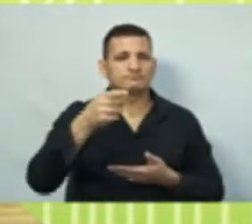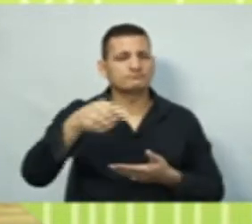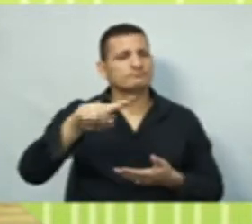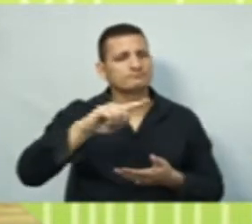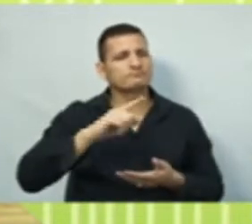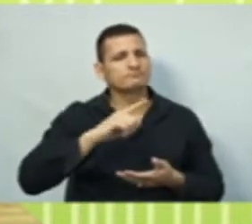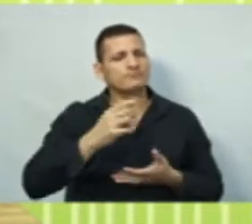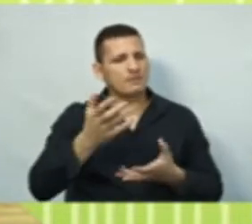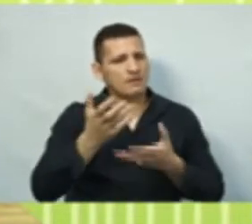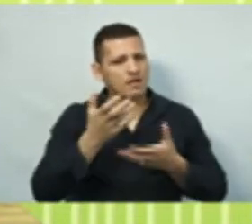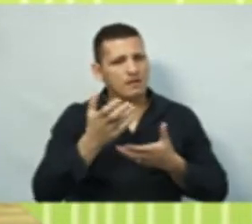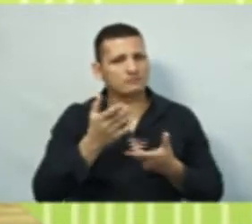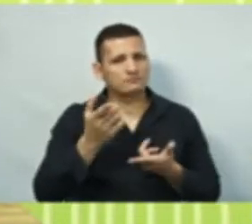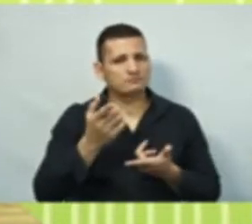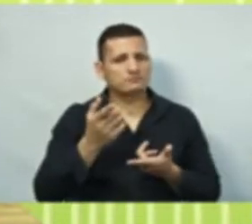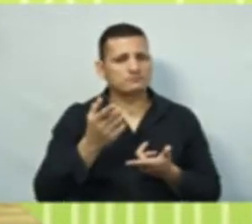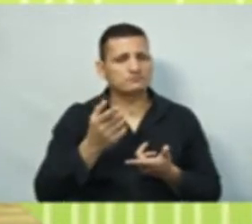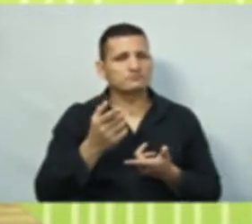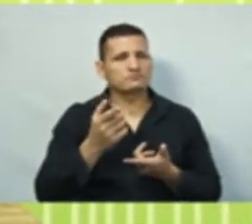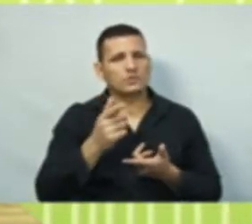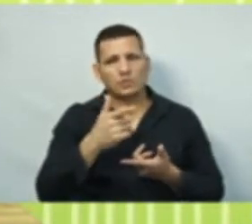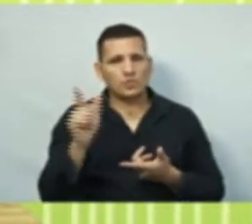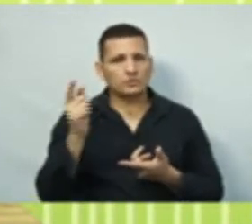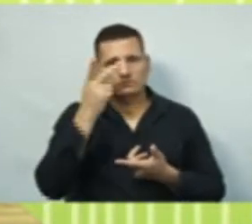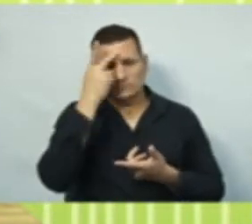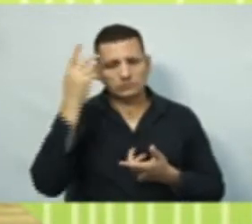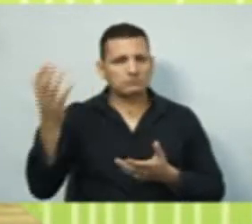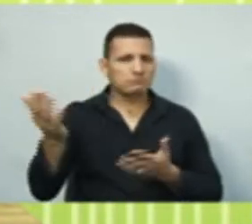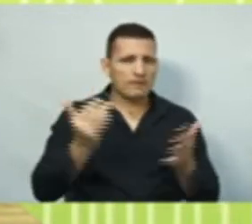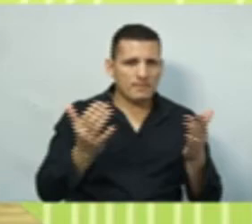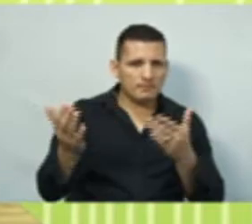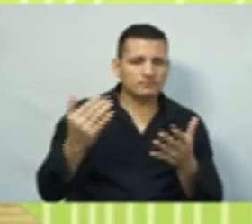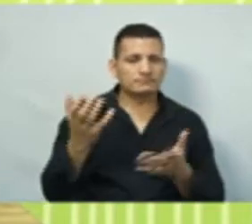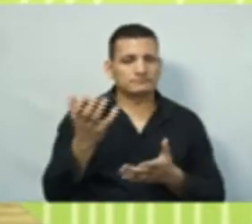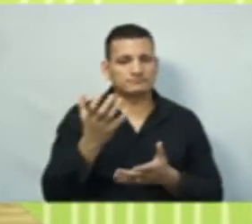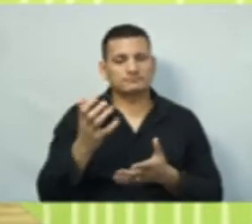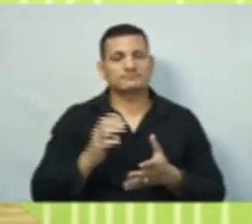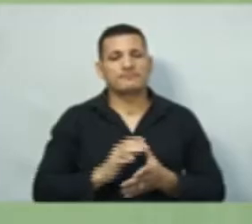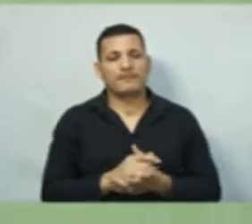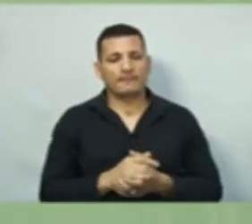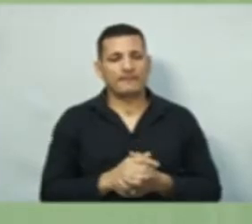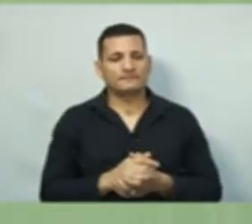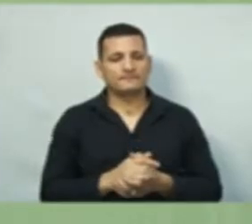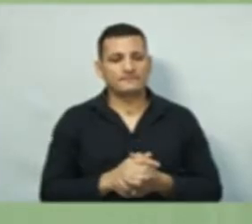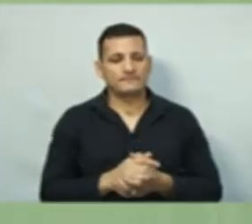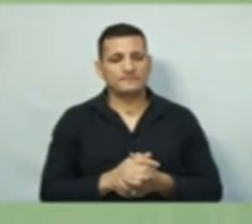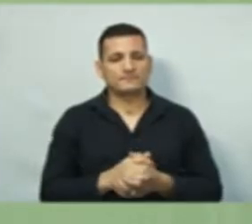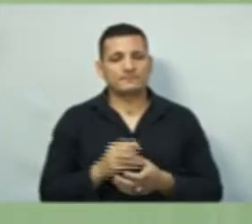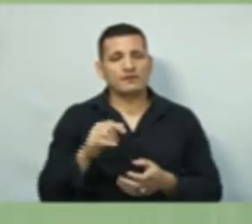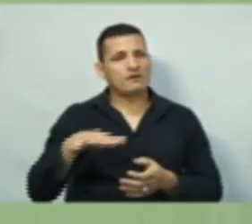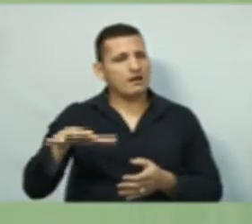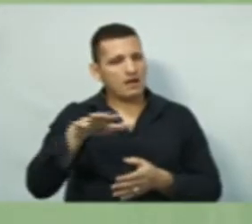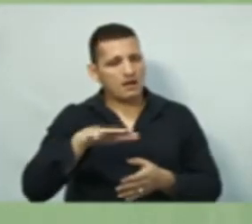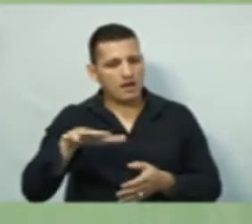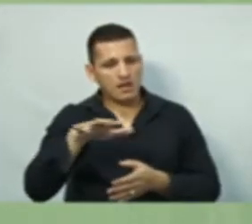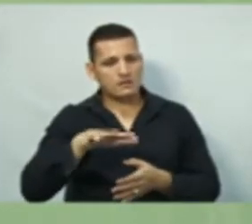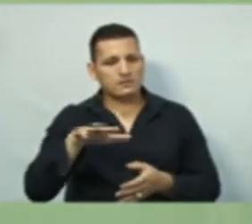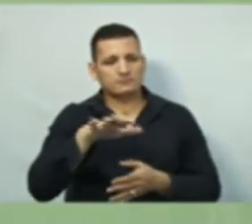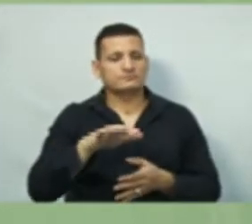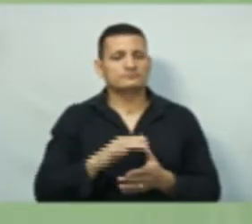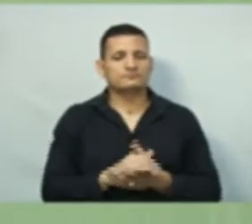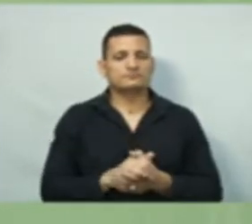Elas querem outras pessoas com elas, certo? A área de admissão de